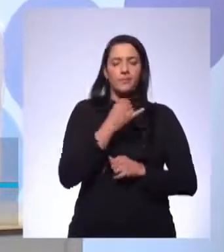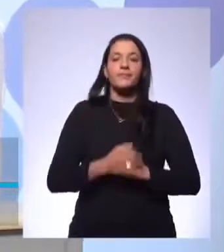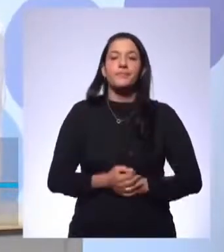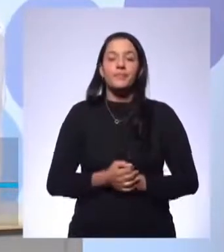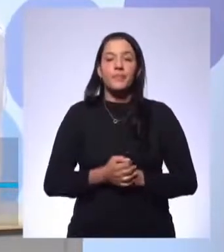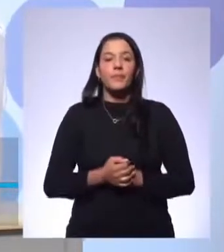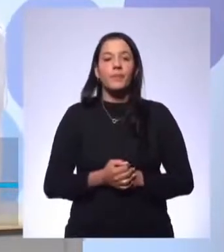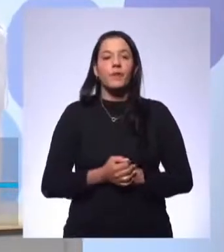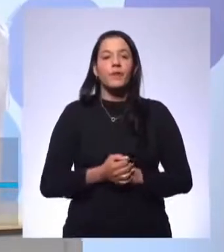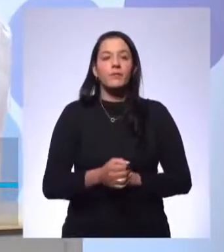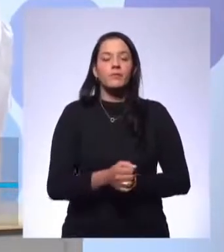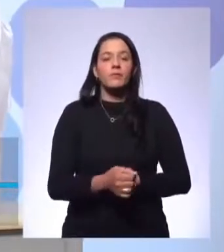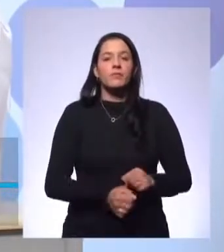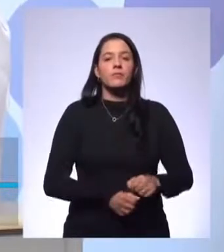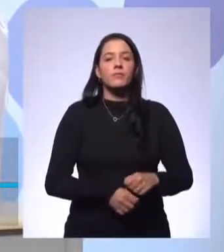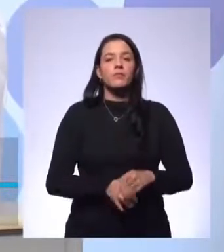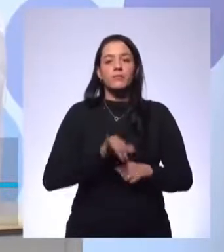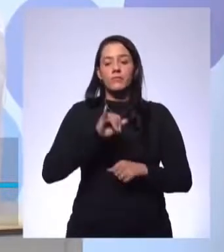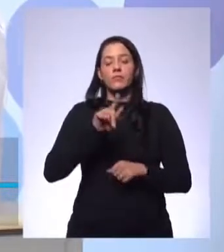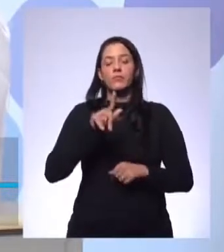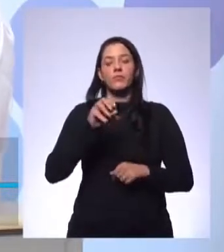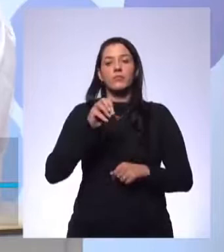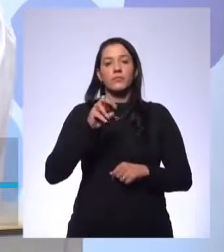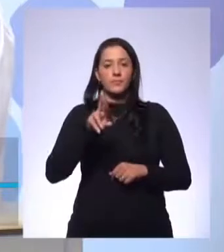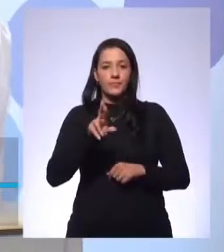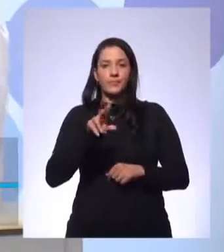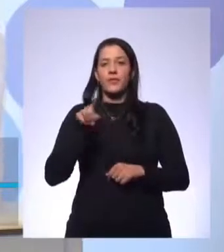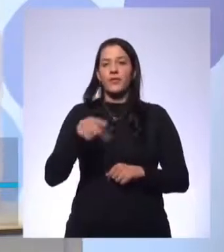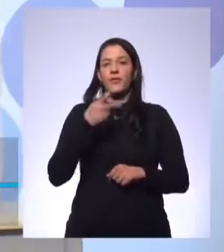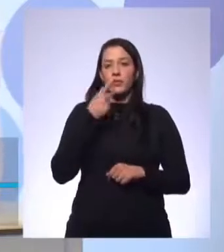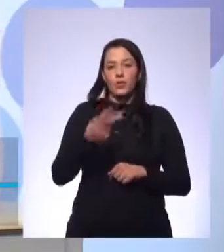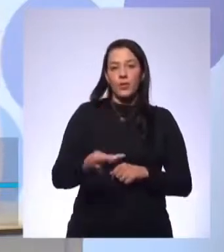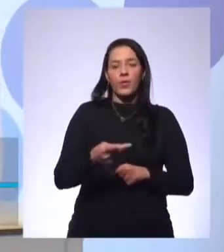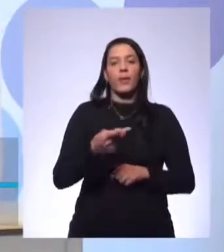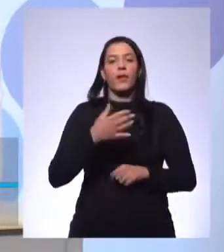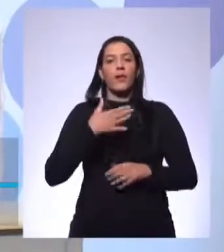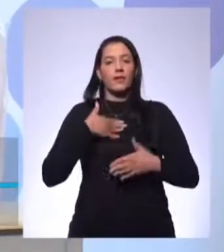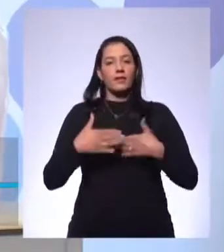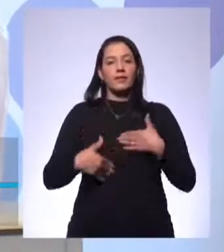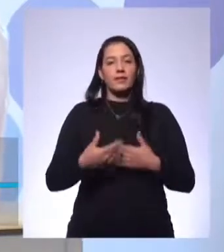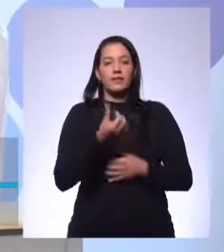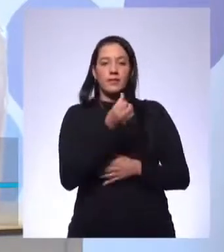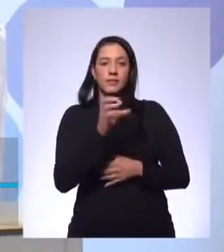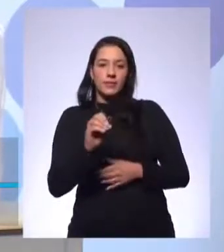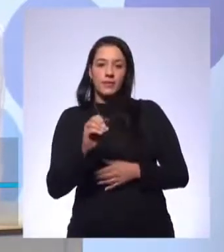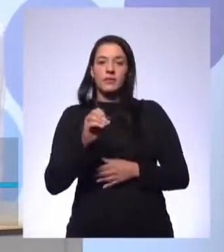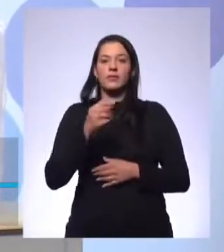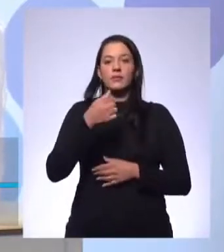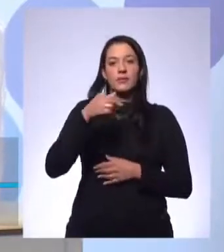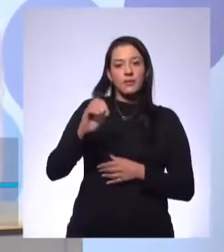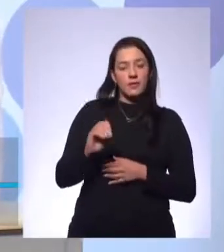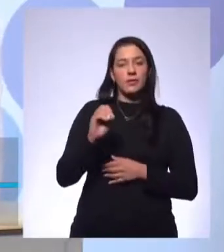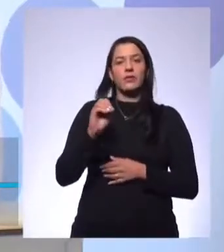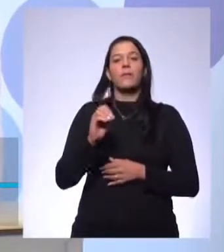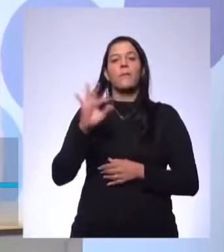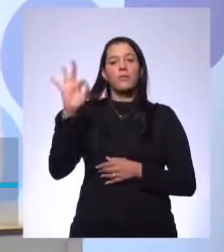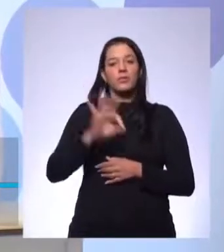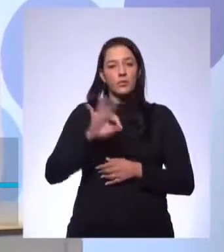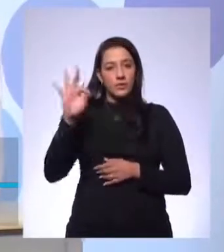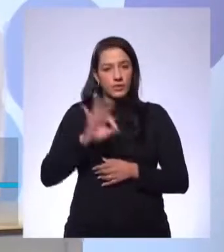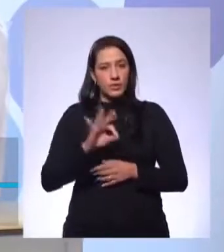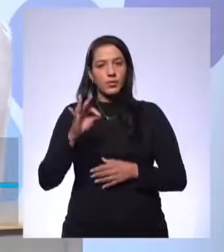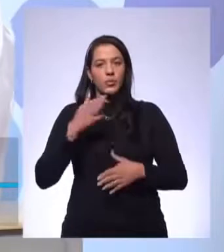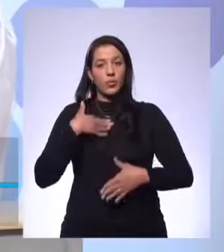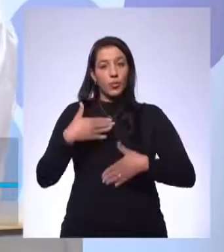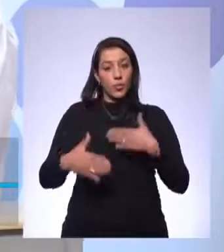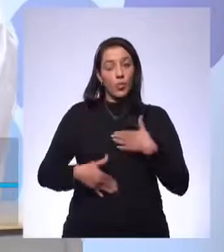colocou assim, ó, o Igor da Silva. Entre 60% e 70% do corpo humano é composto por água. Ela ajuda a hidratar,